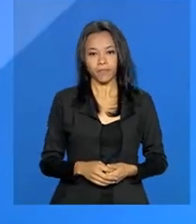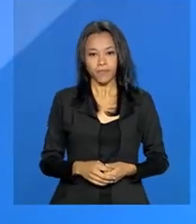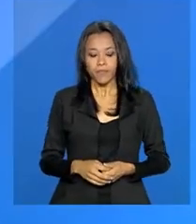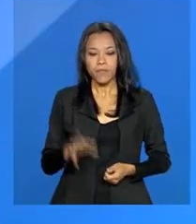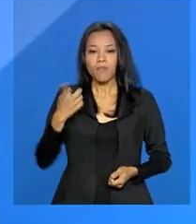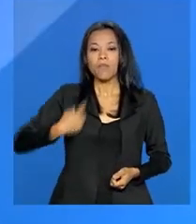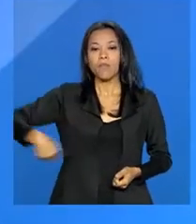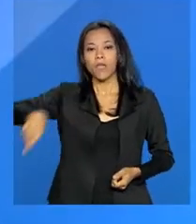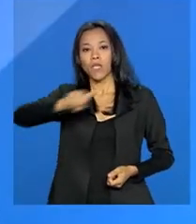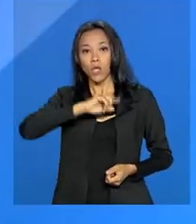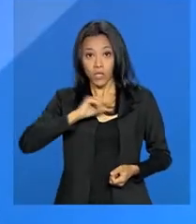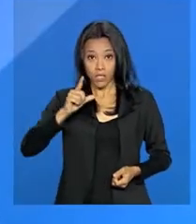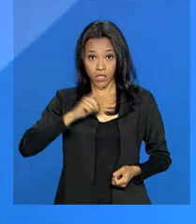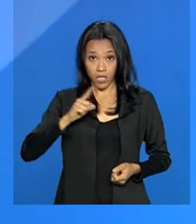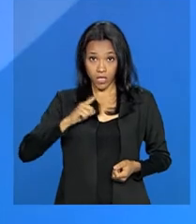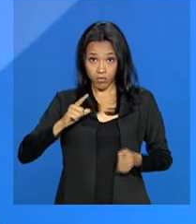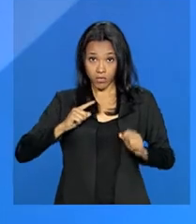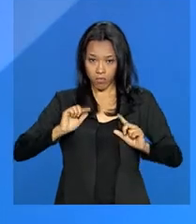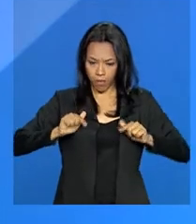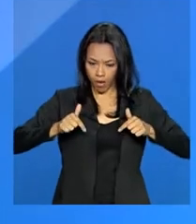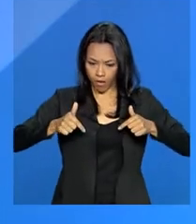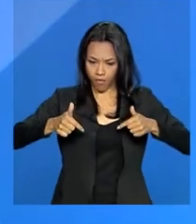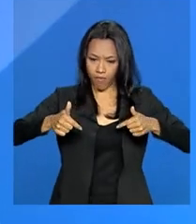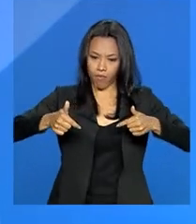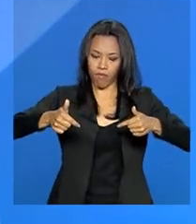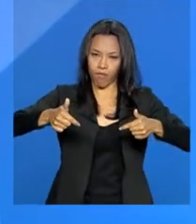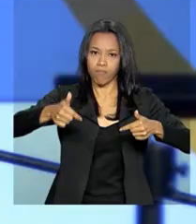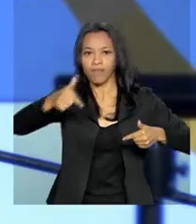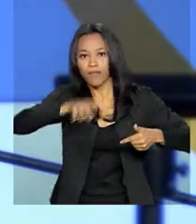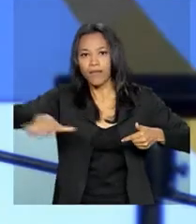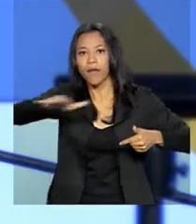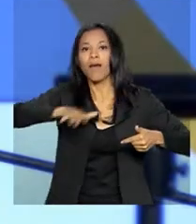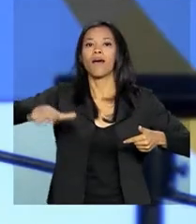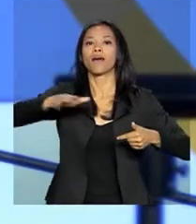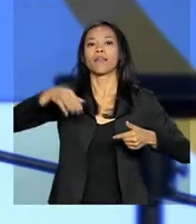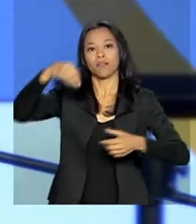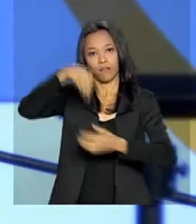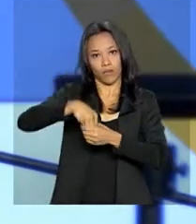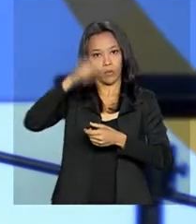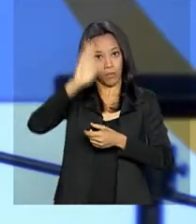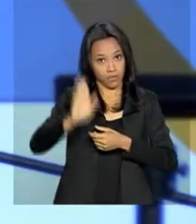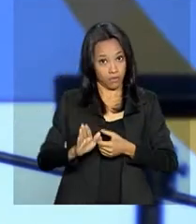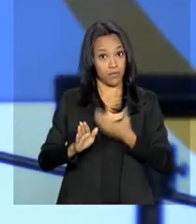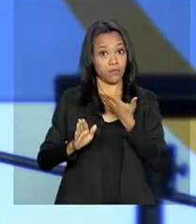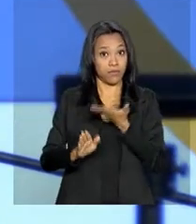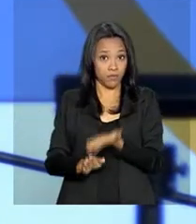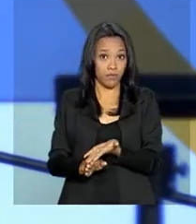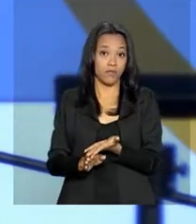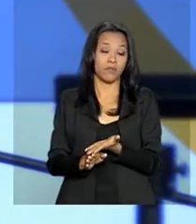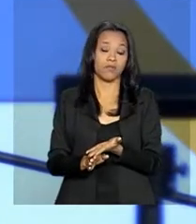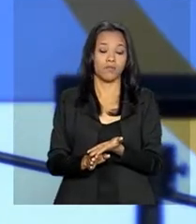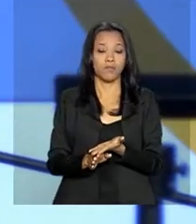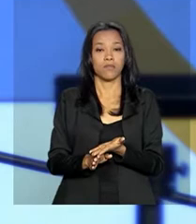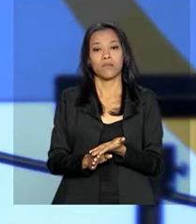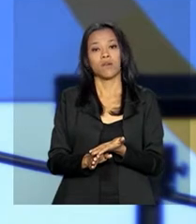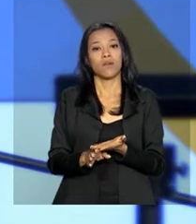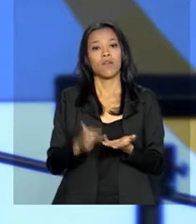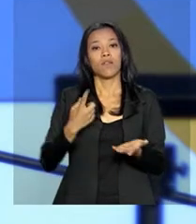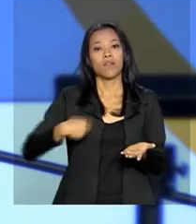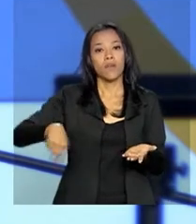Nós temos atuado em todas as frentes. Na frente externa, convenhamos,